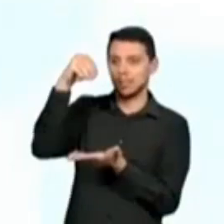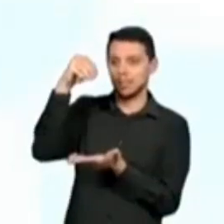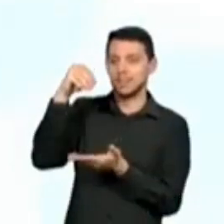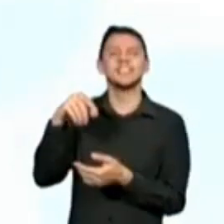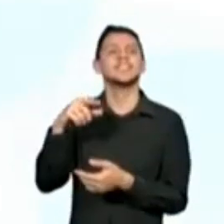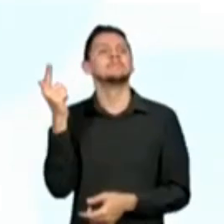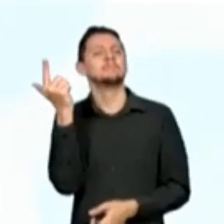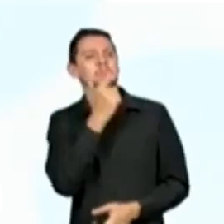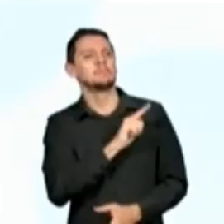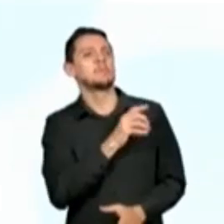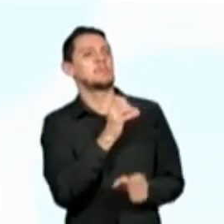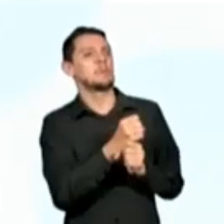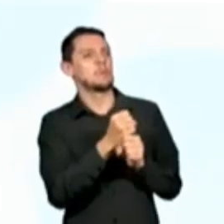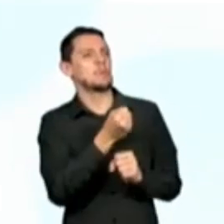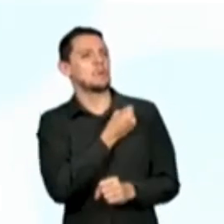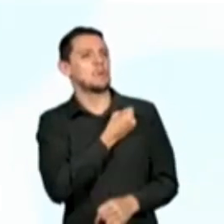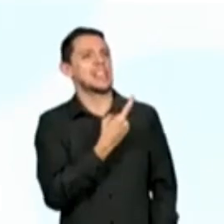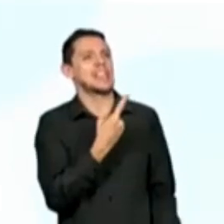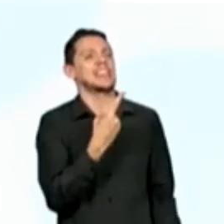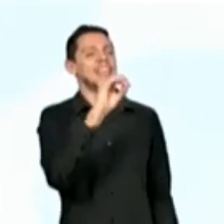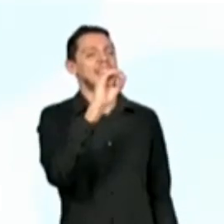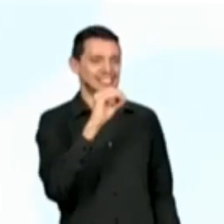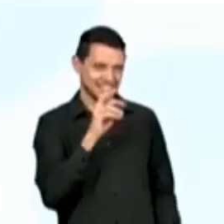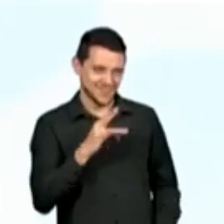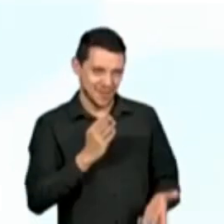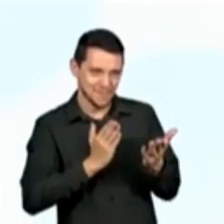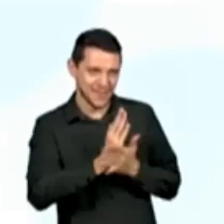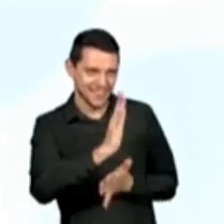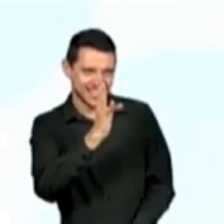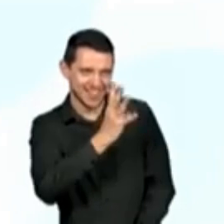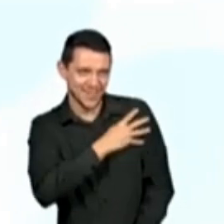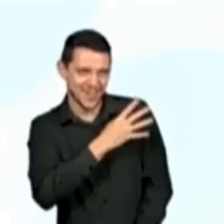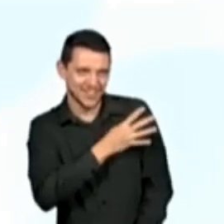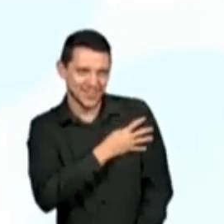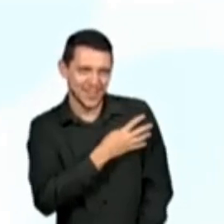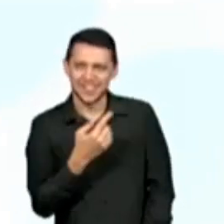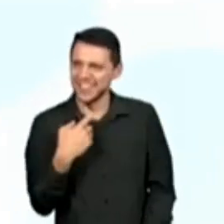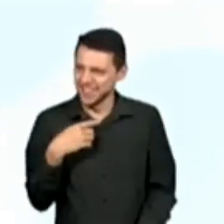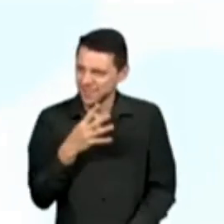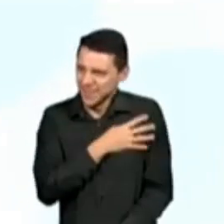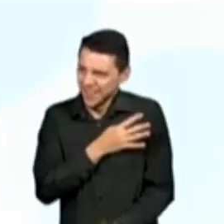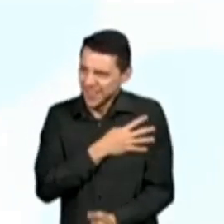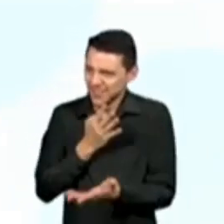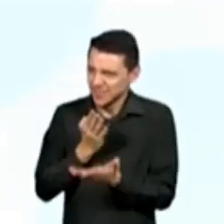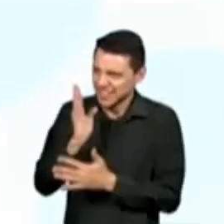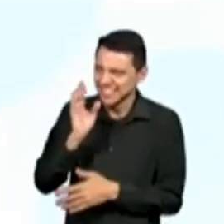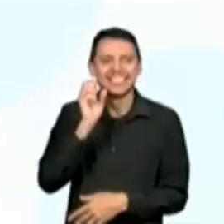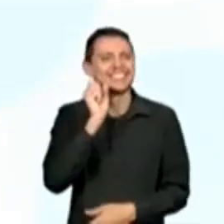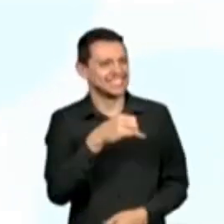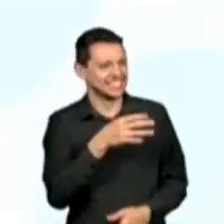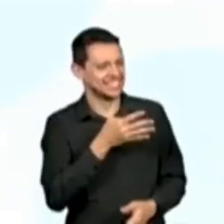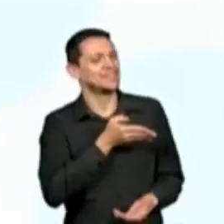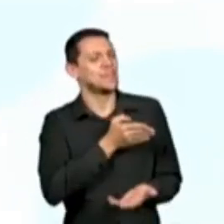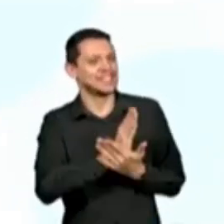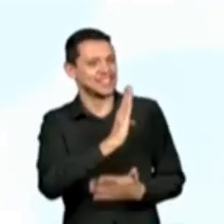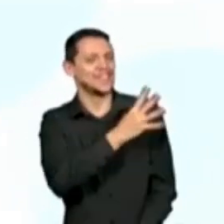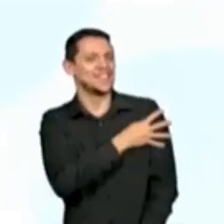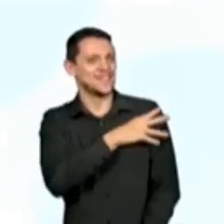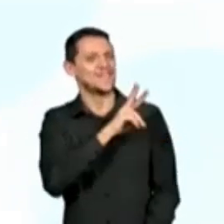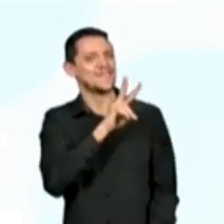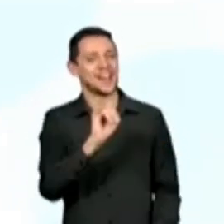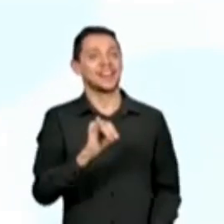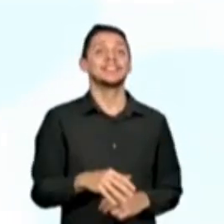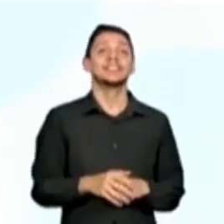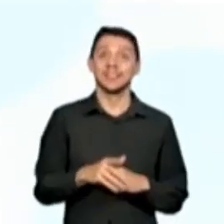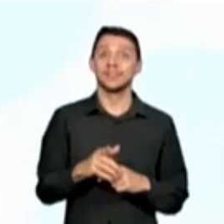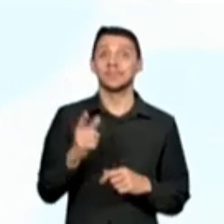ano? explicação. Passou. Vou pro quarto ano? Vai pro quarto ano. Utilizando um cilindro de madeira, ele pode pensar nas curvas